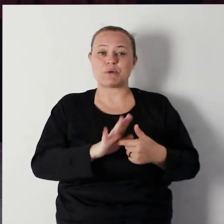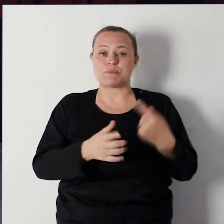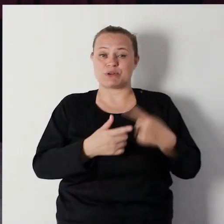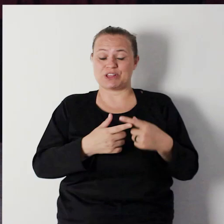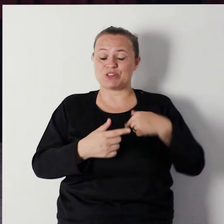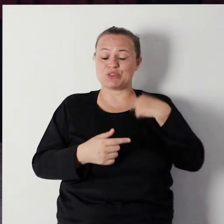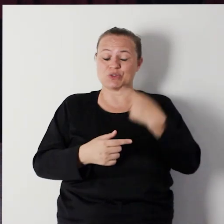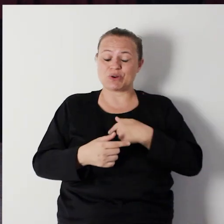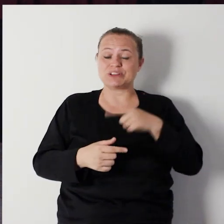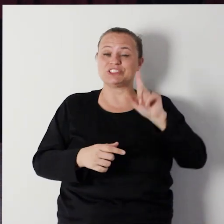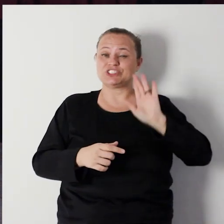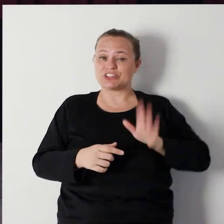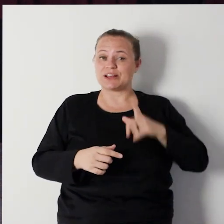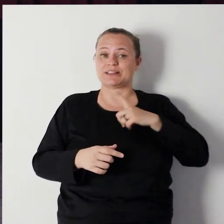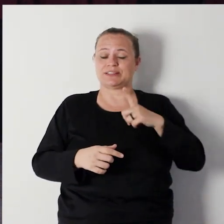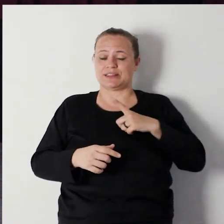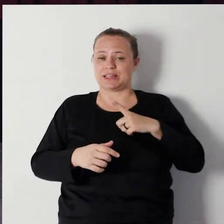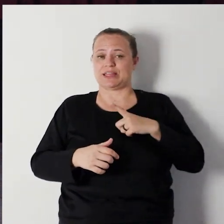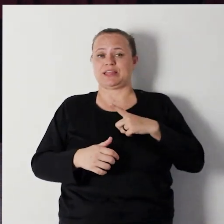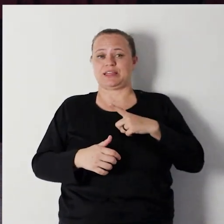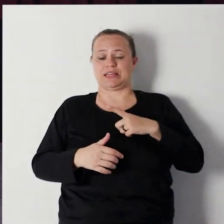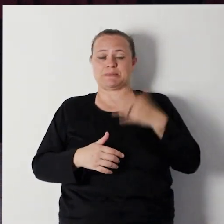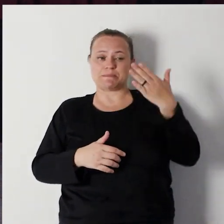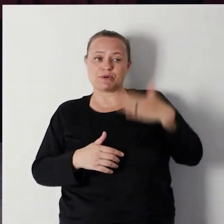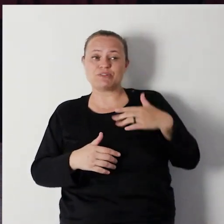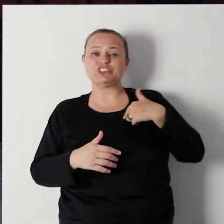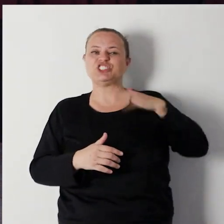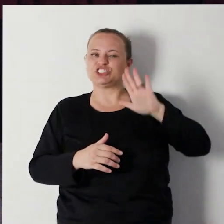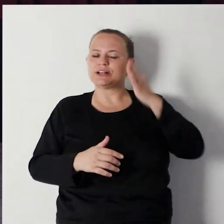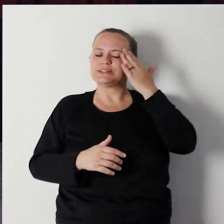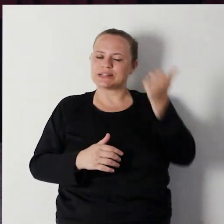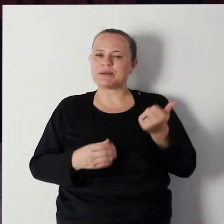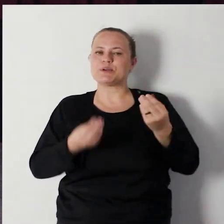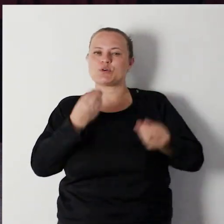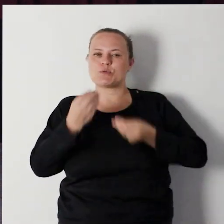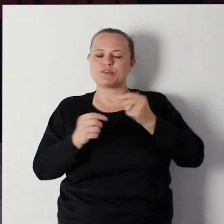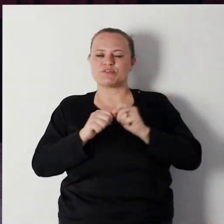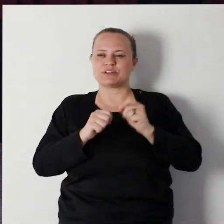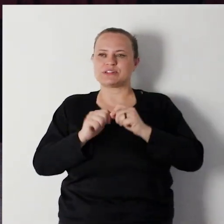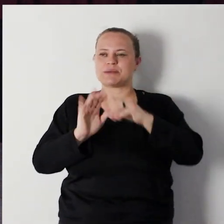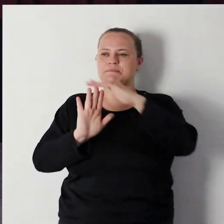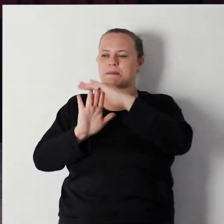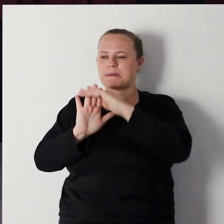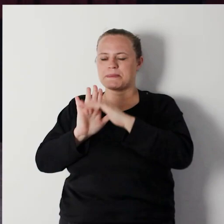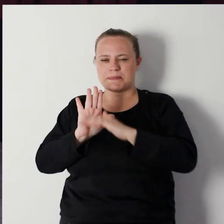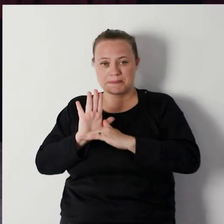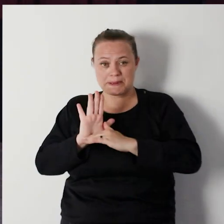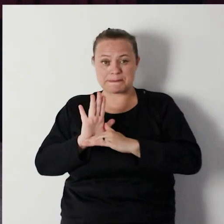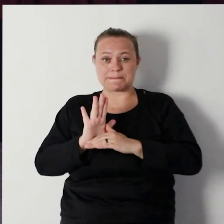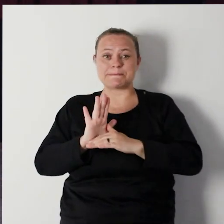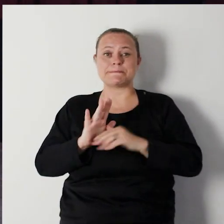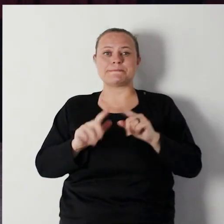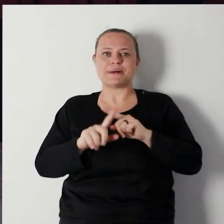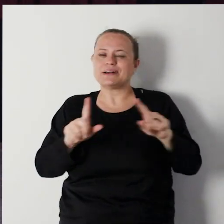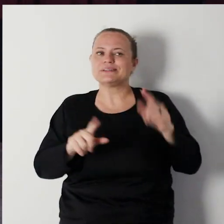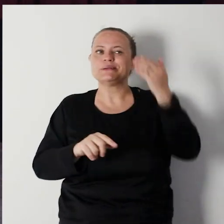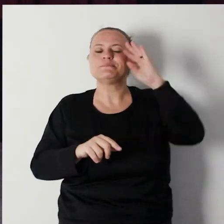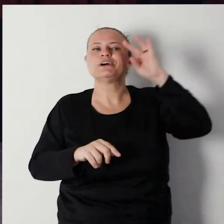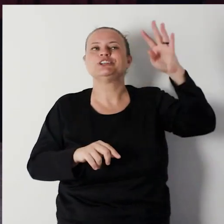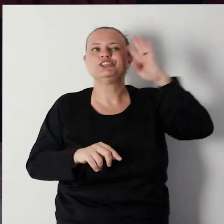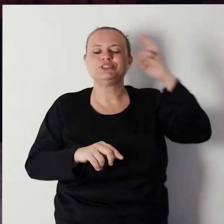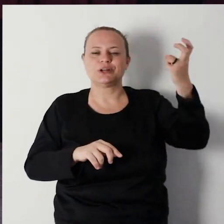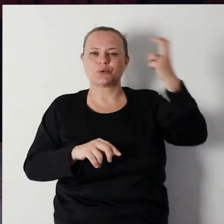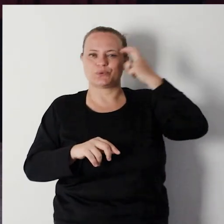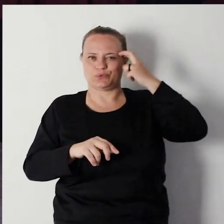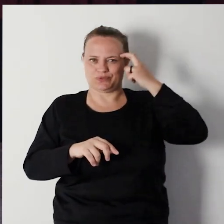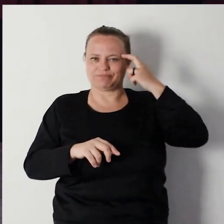enorme prestação de contas, né? Isso porque a gente tem alguma proximidade, né, em fazer planilhas, em estar controlando